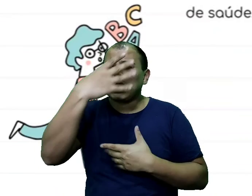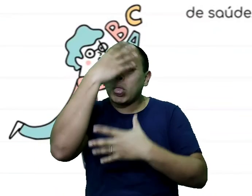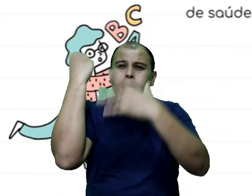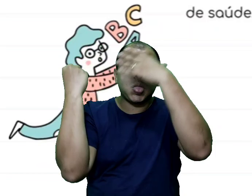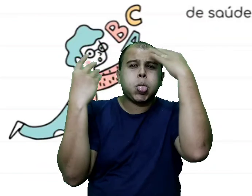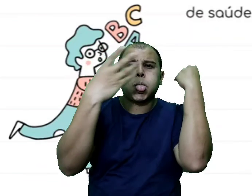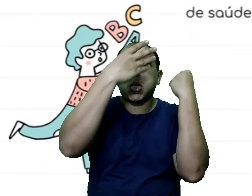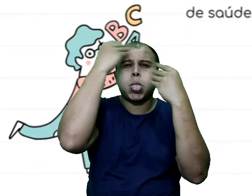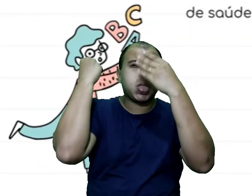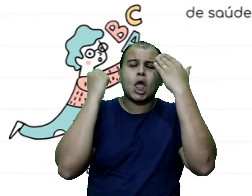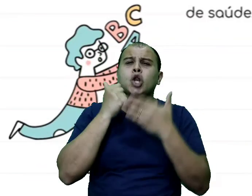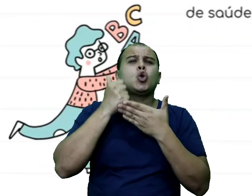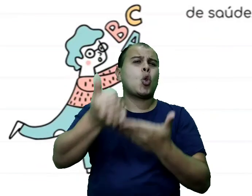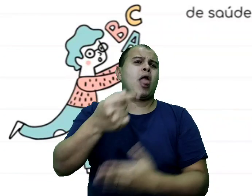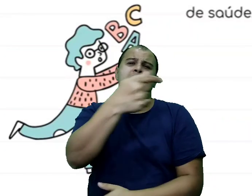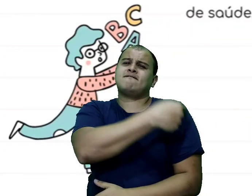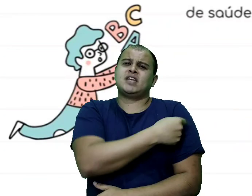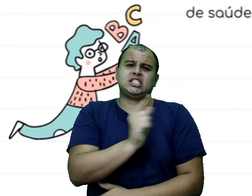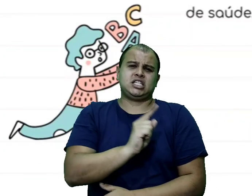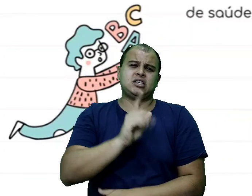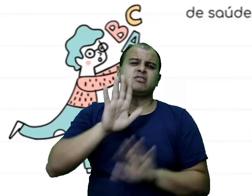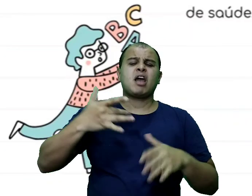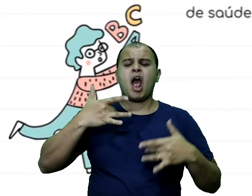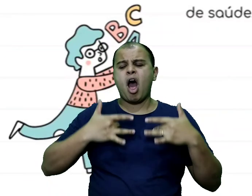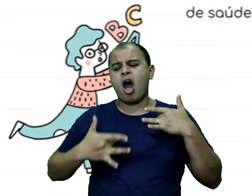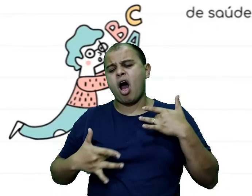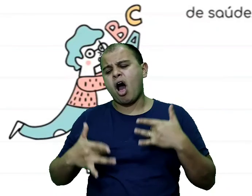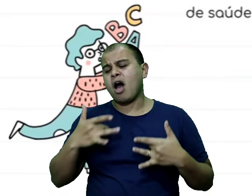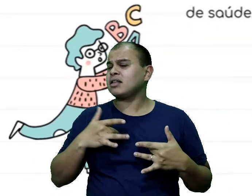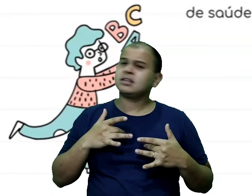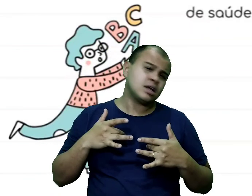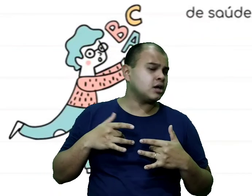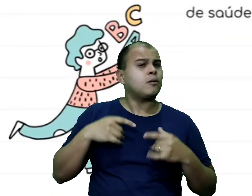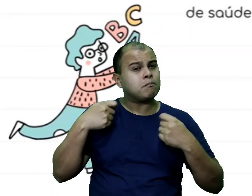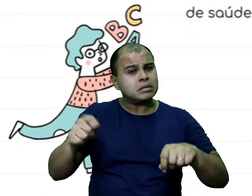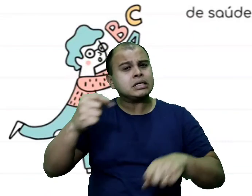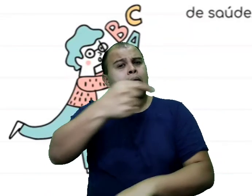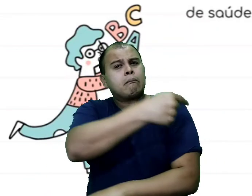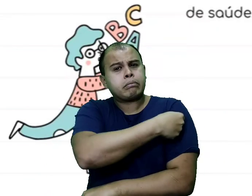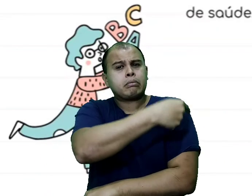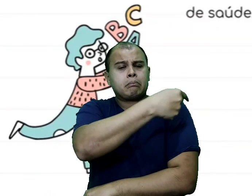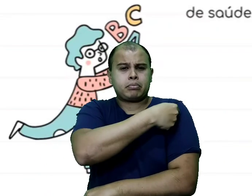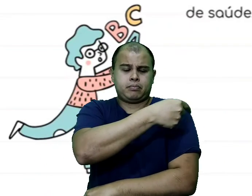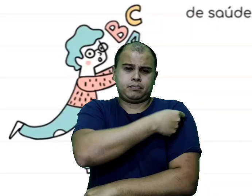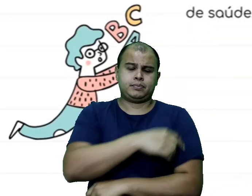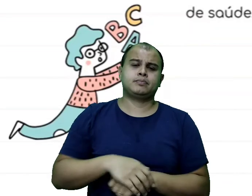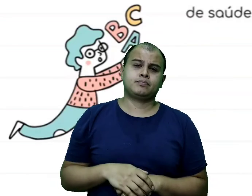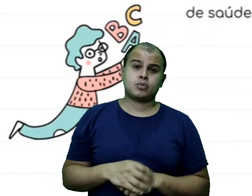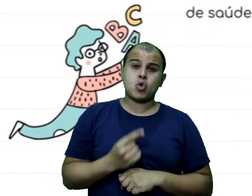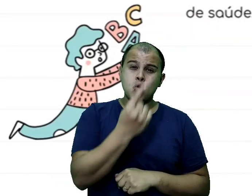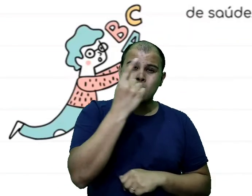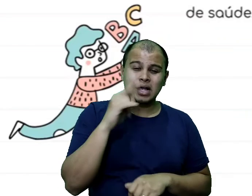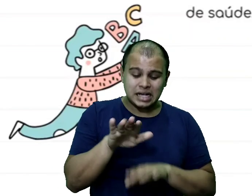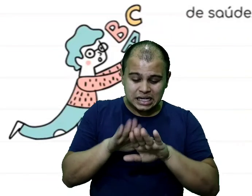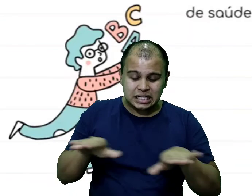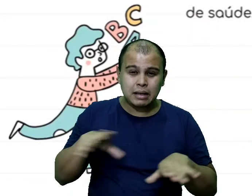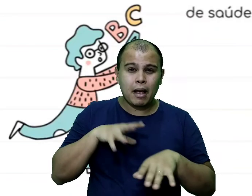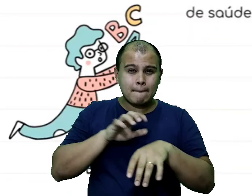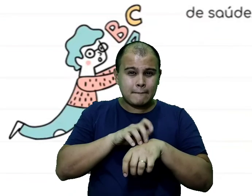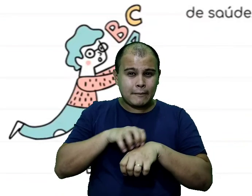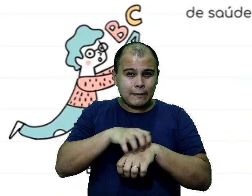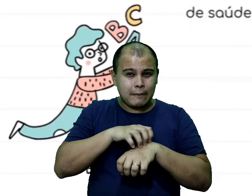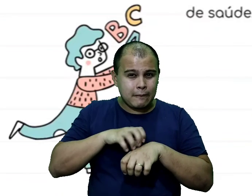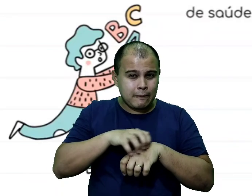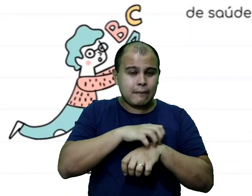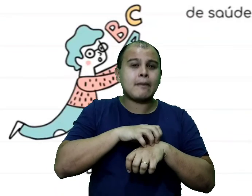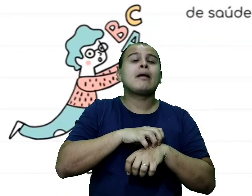uma injeção. Essa injeção é importante, tem que tomar, tem que vacinar. Uma criança com sarampo, ela contamina